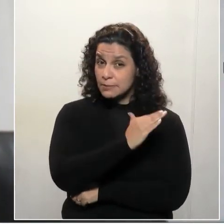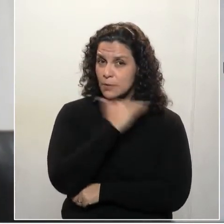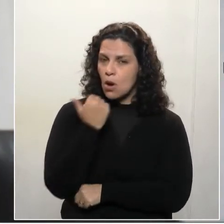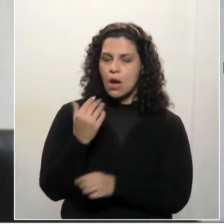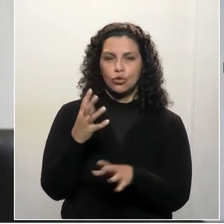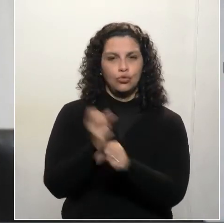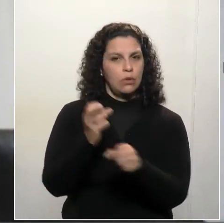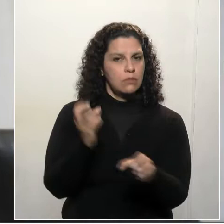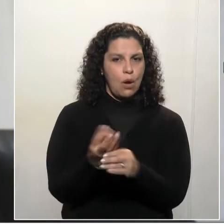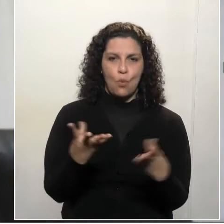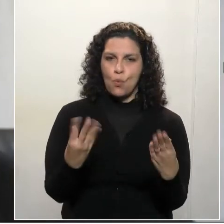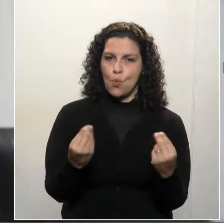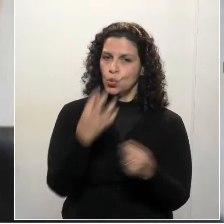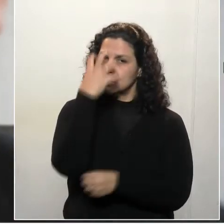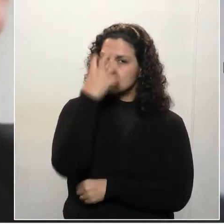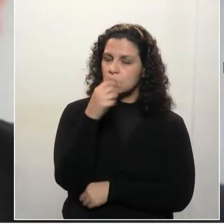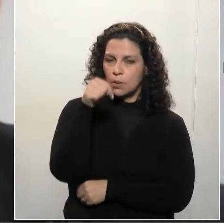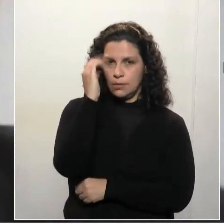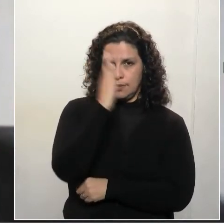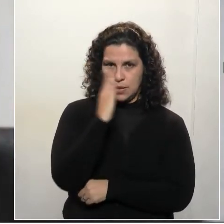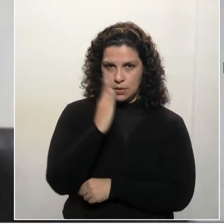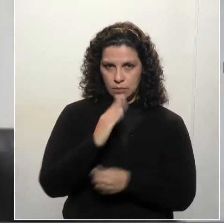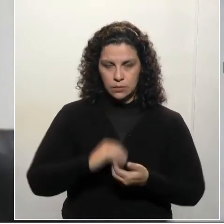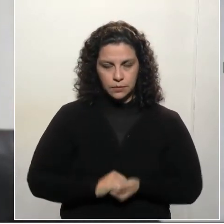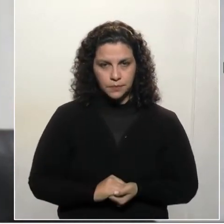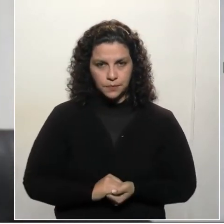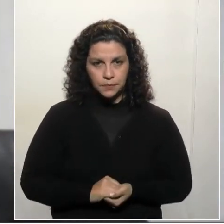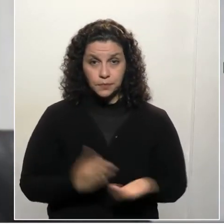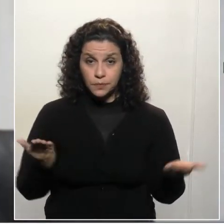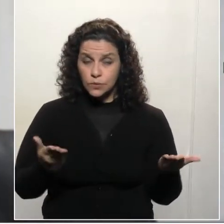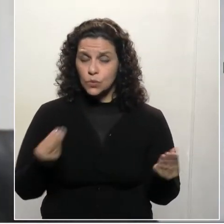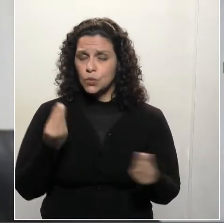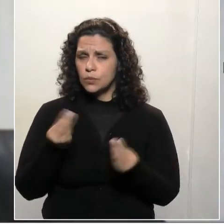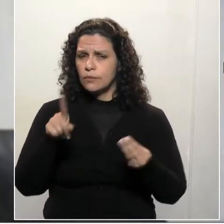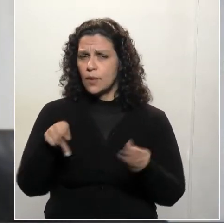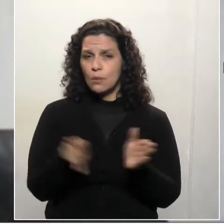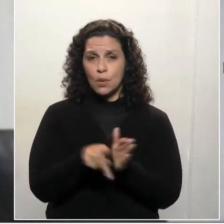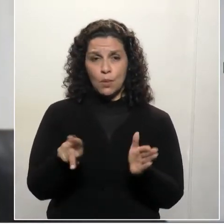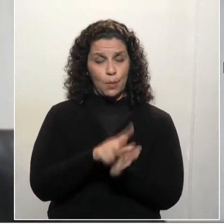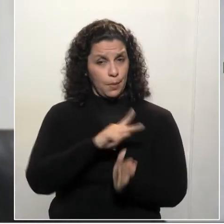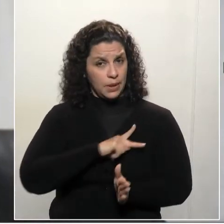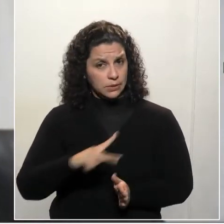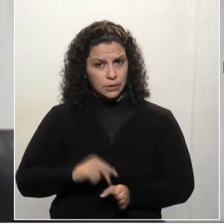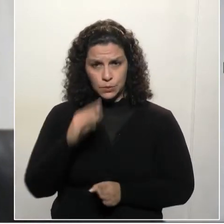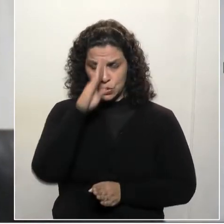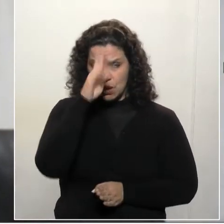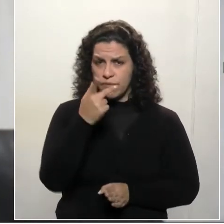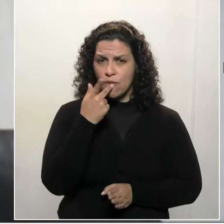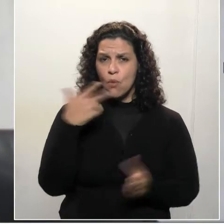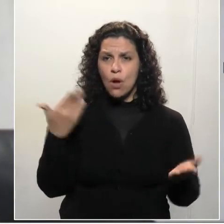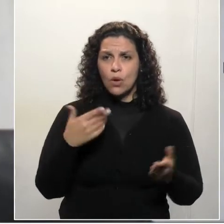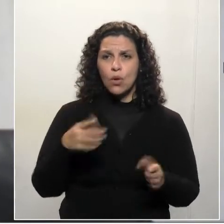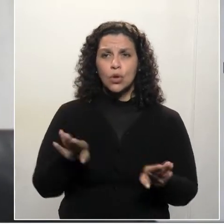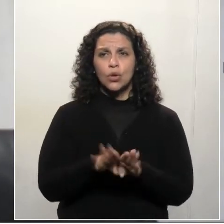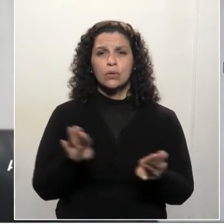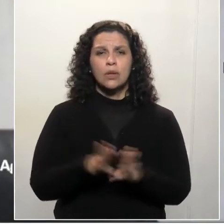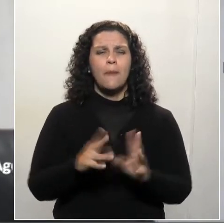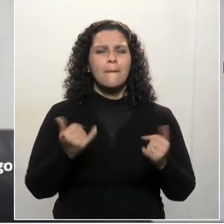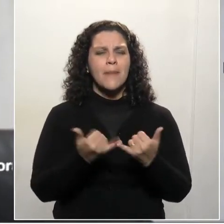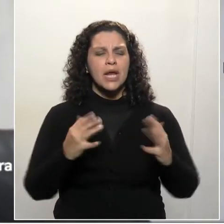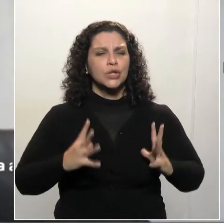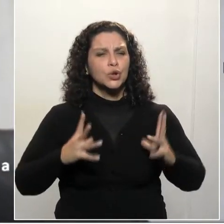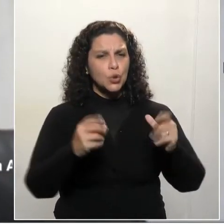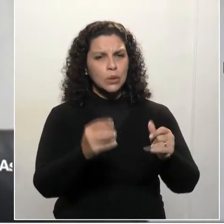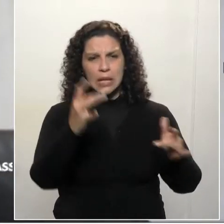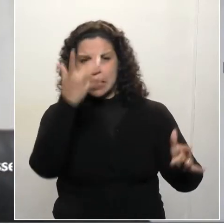óbitos, né, no Brasil. Então, aquela ideia do presidente da República de imunidade de rebanho, que